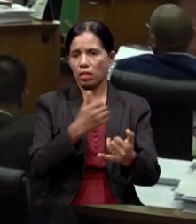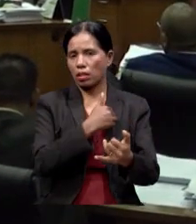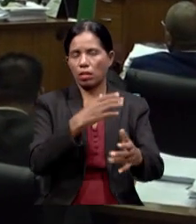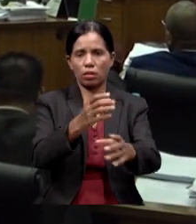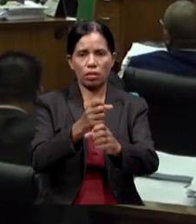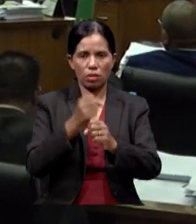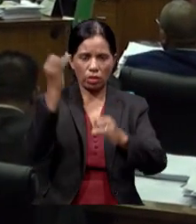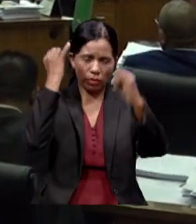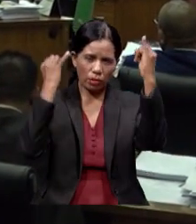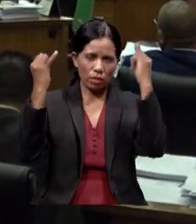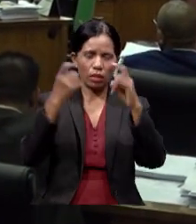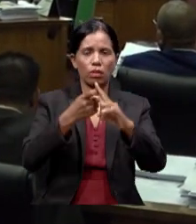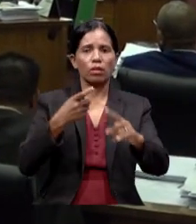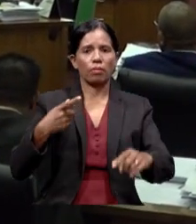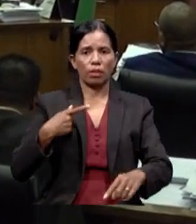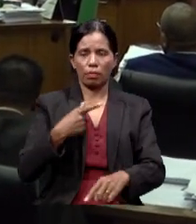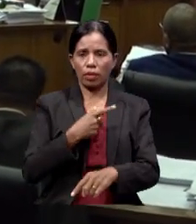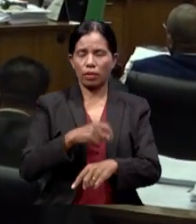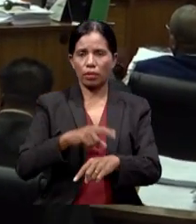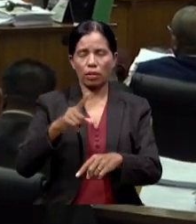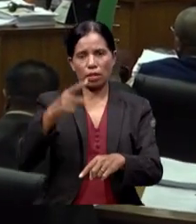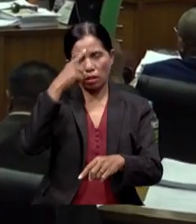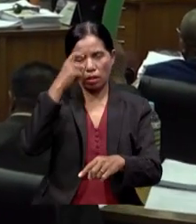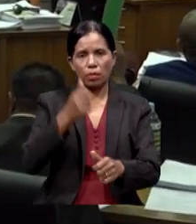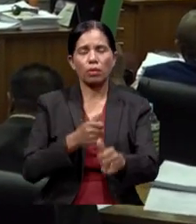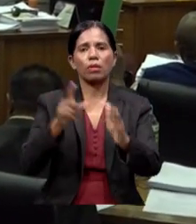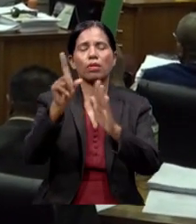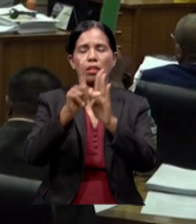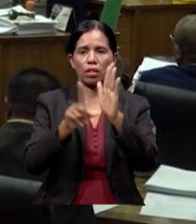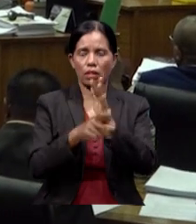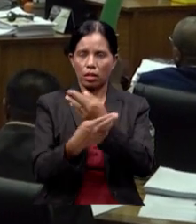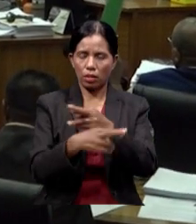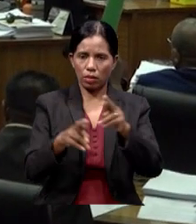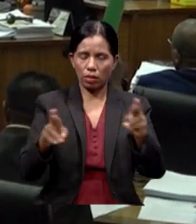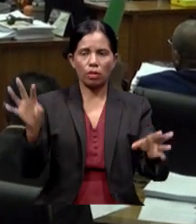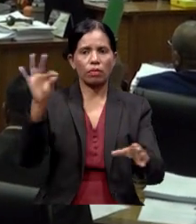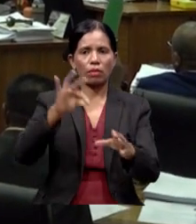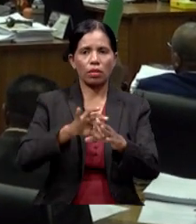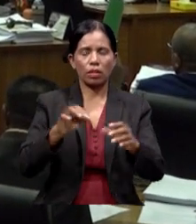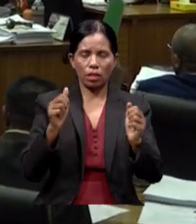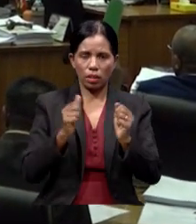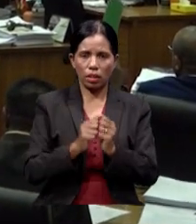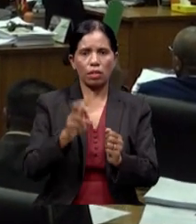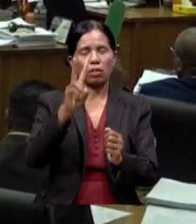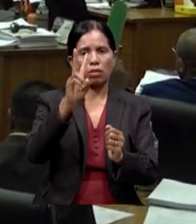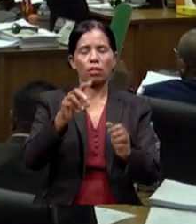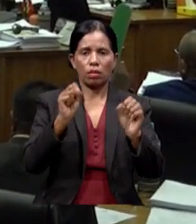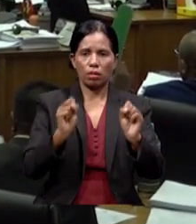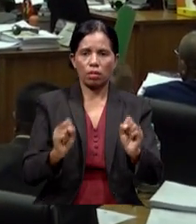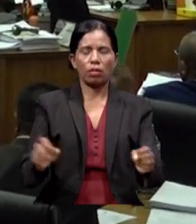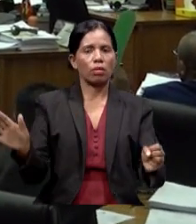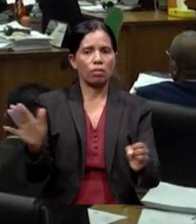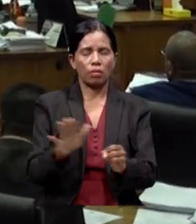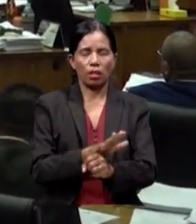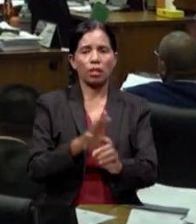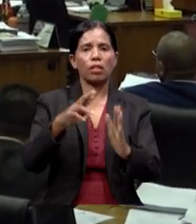sedauximu informação husi parlamento nasional, tamba tuir lei, resultado votação tem que ia dois terços, hodi bele completa